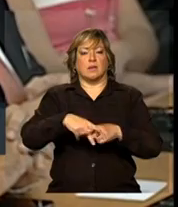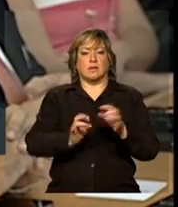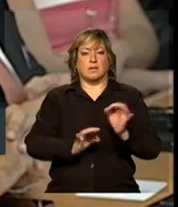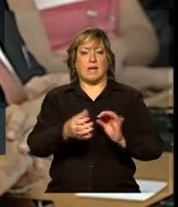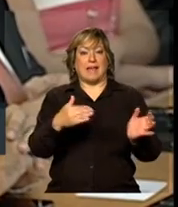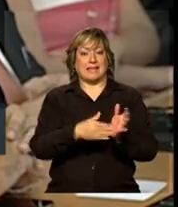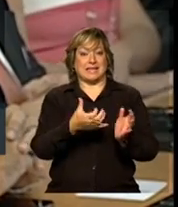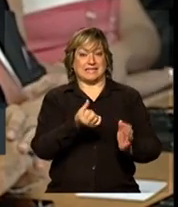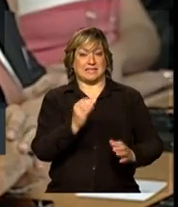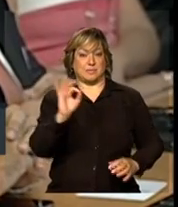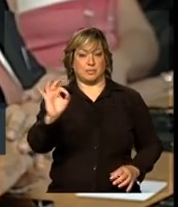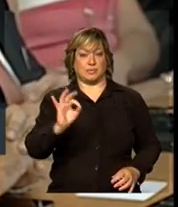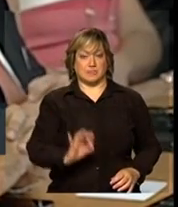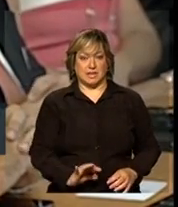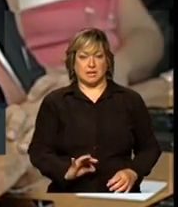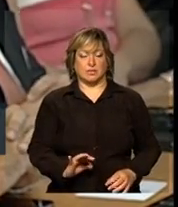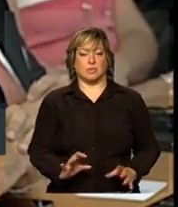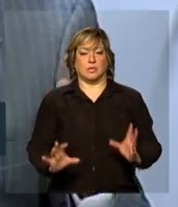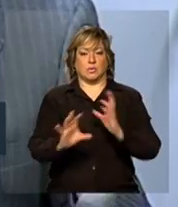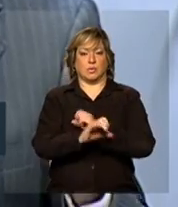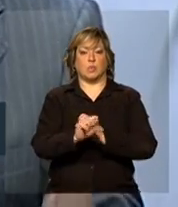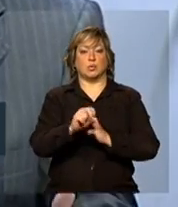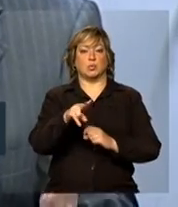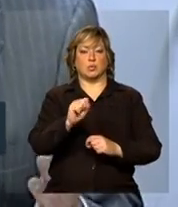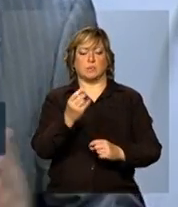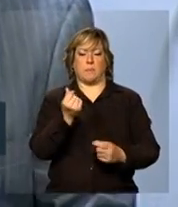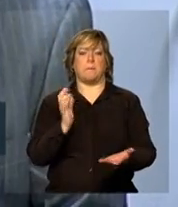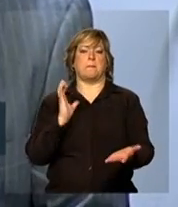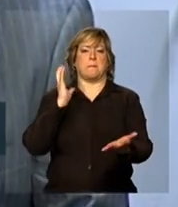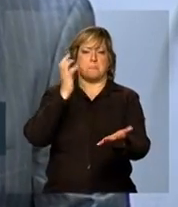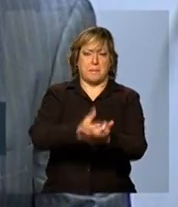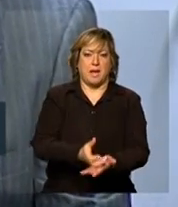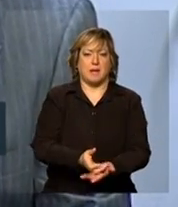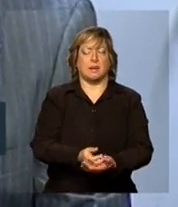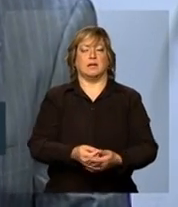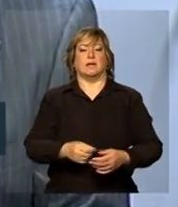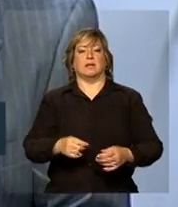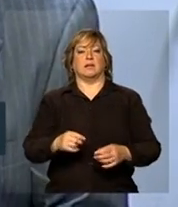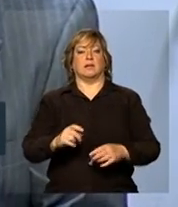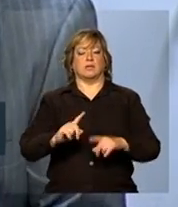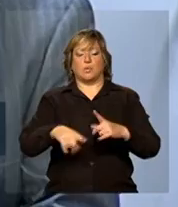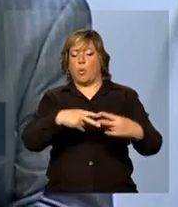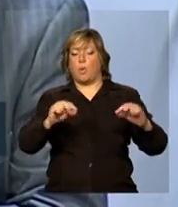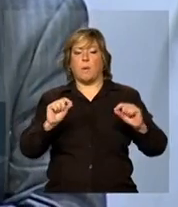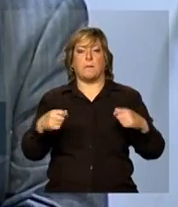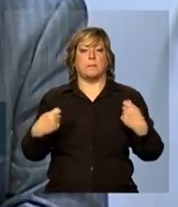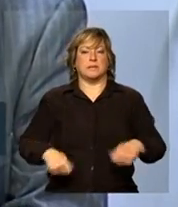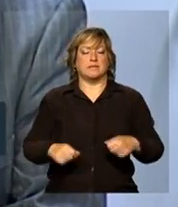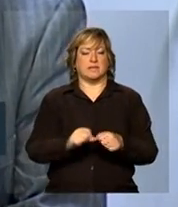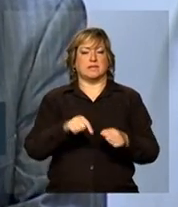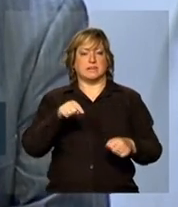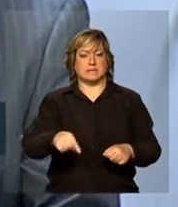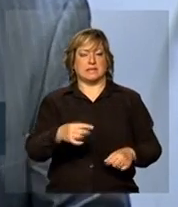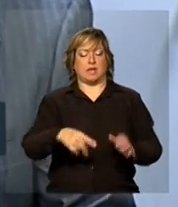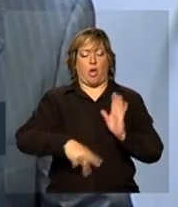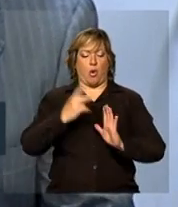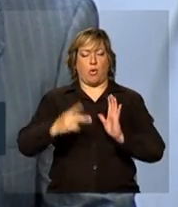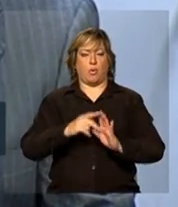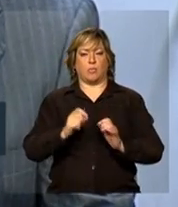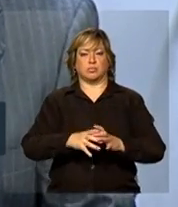60% na tabela SUS, no pagamento do procedimento do transplante para os centros que realizam número maior